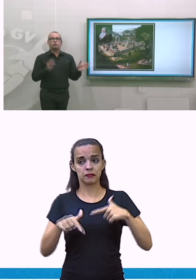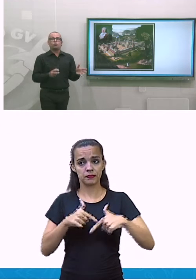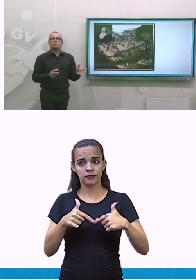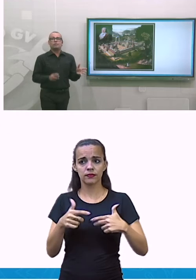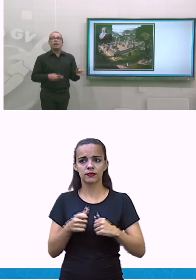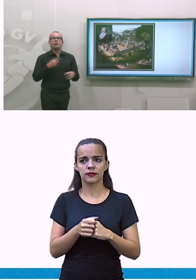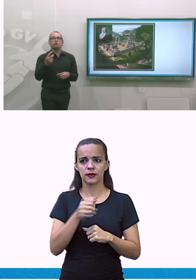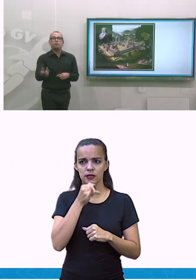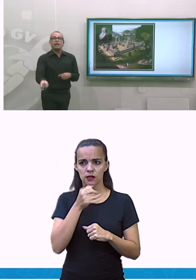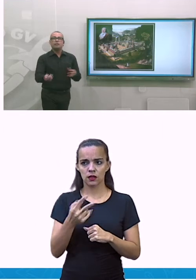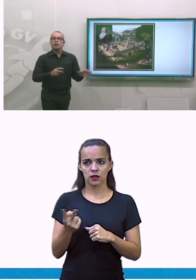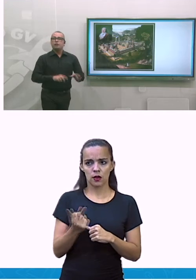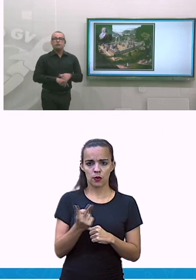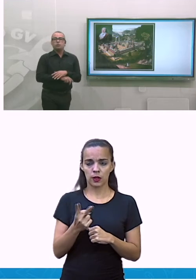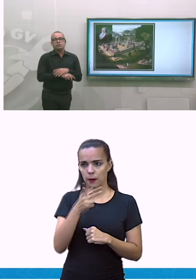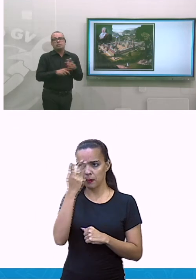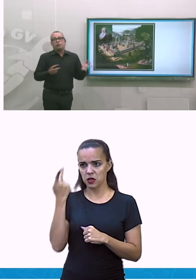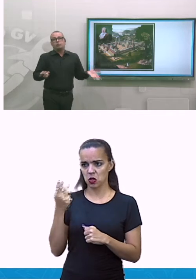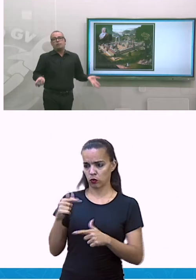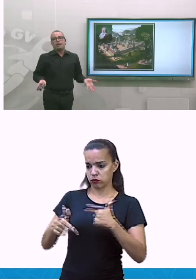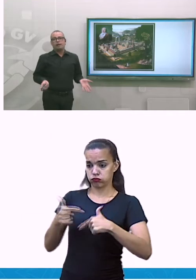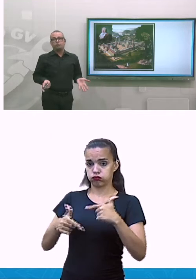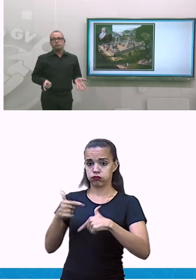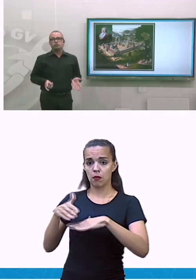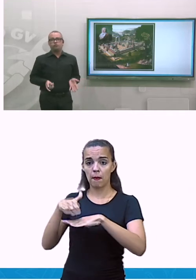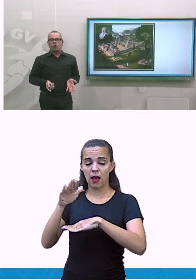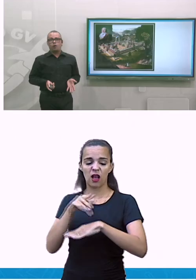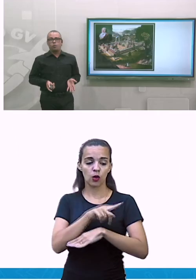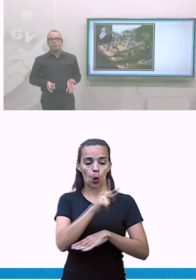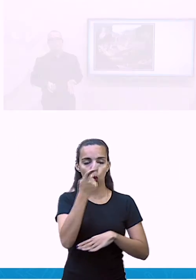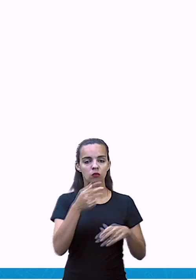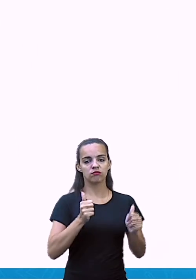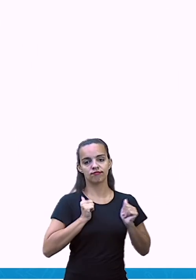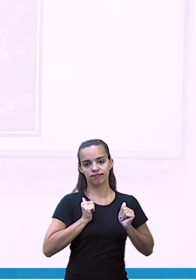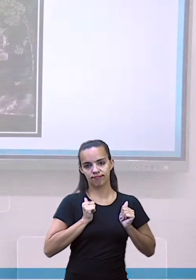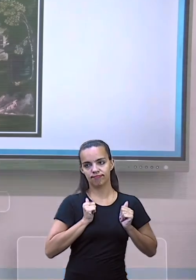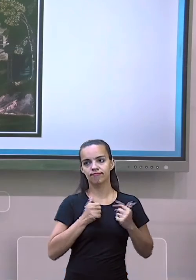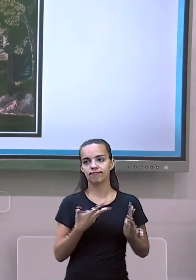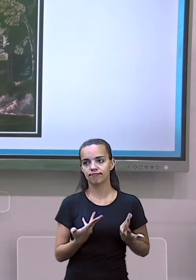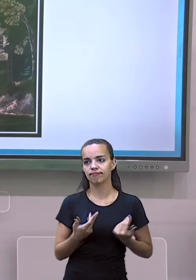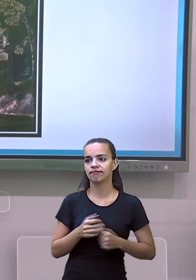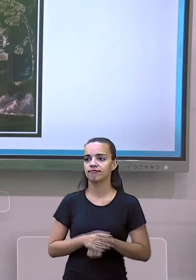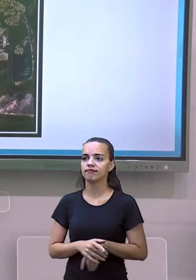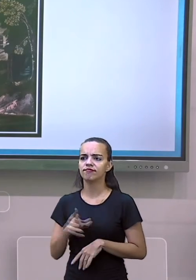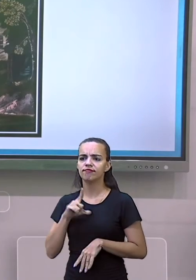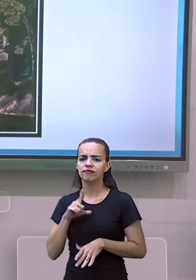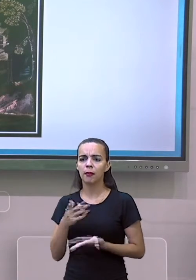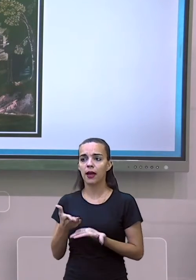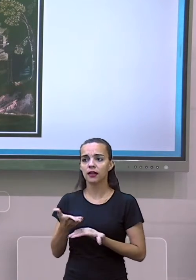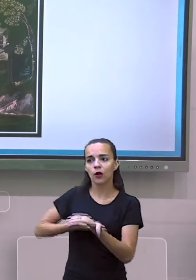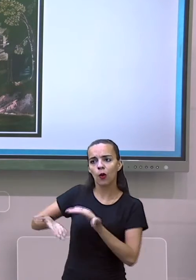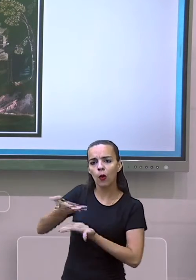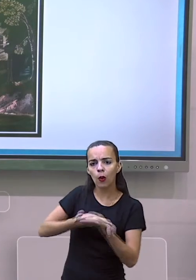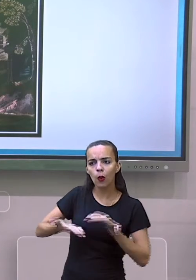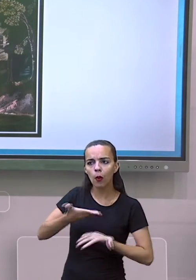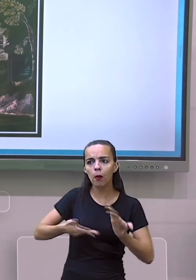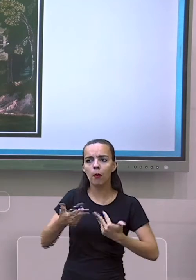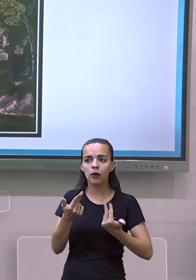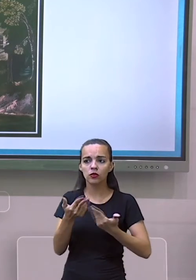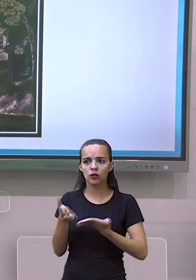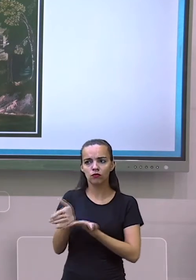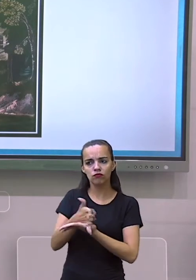seja, pessoas trabalhando demais e os que não trabalhavam de forma alguma. Mas compartilhamento na produção